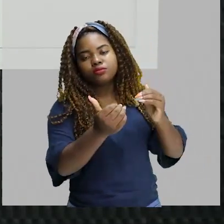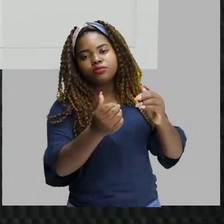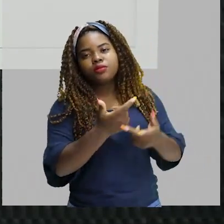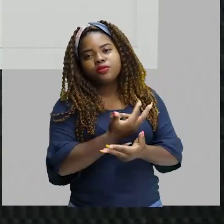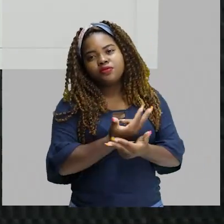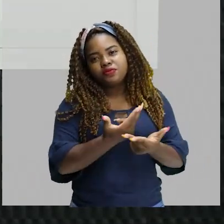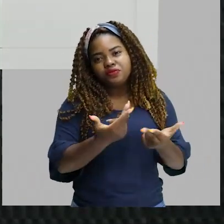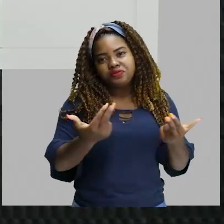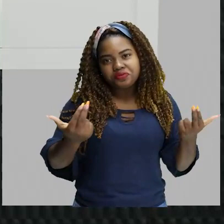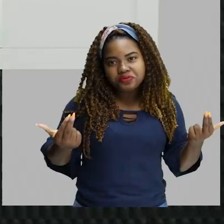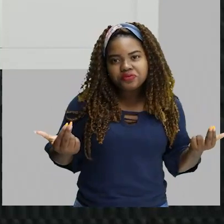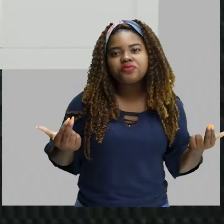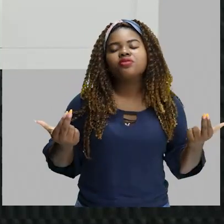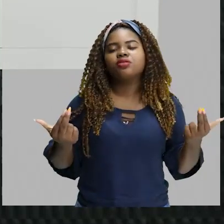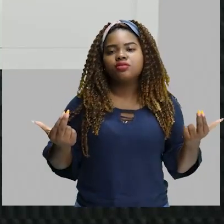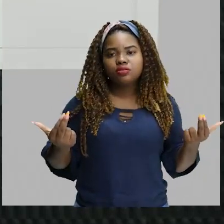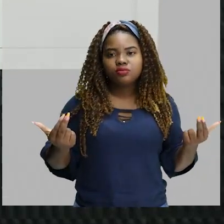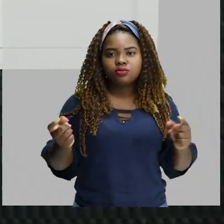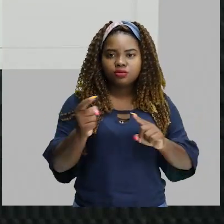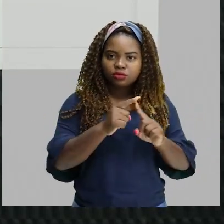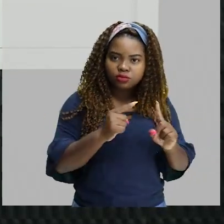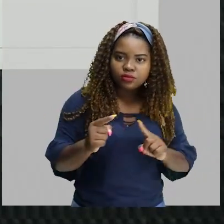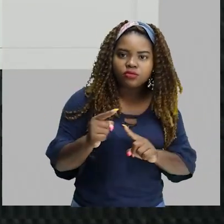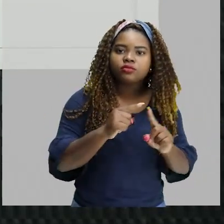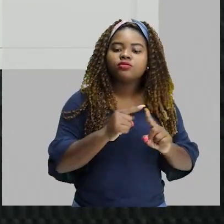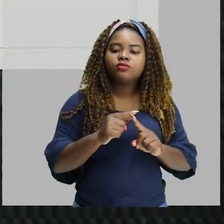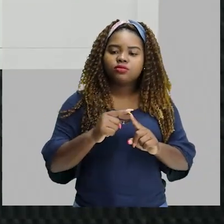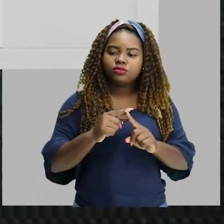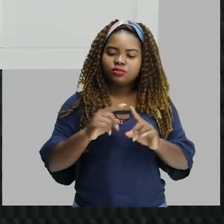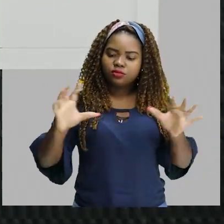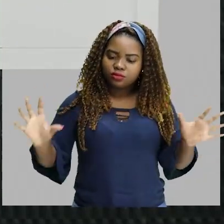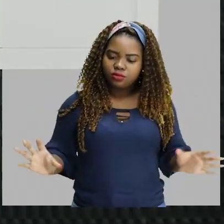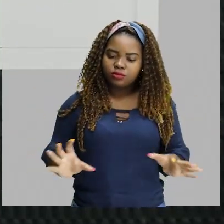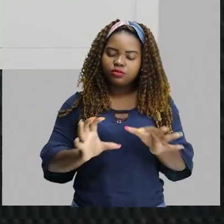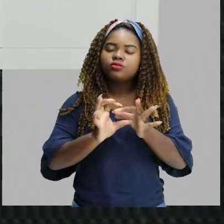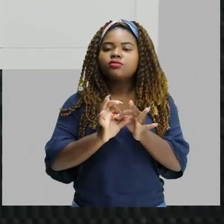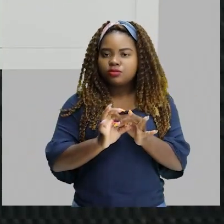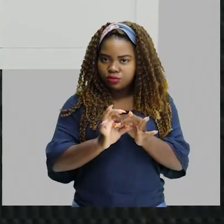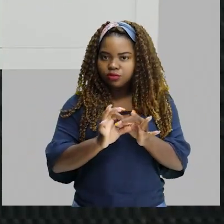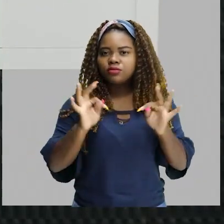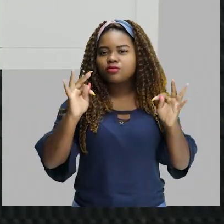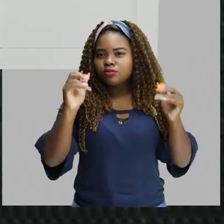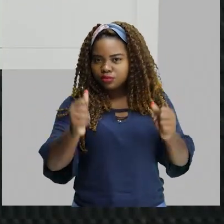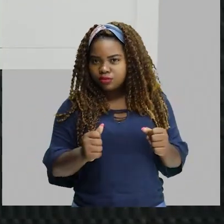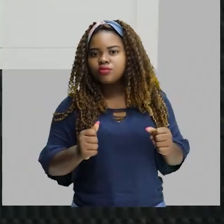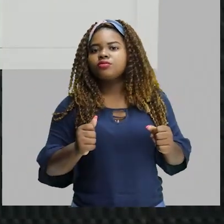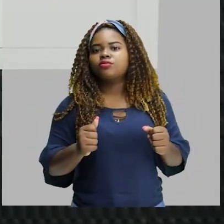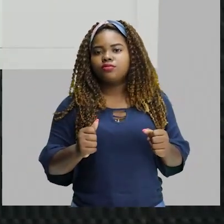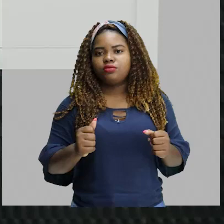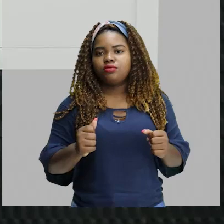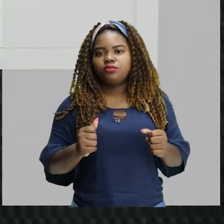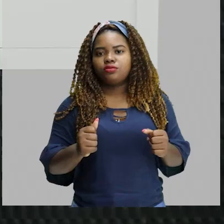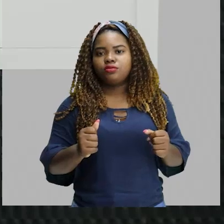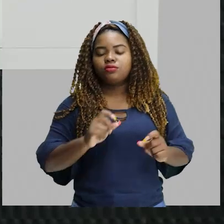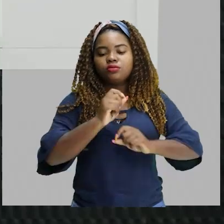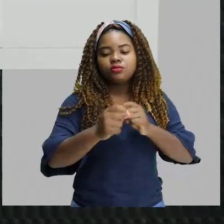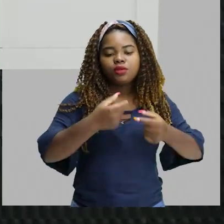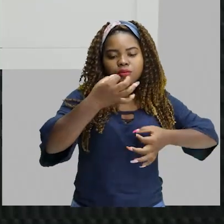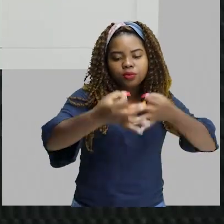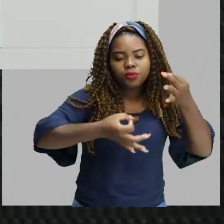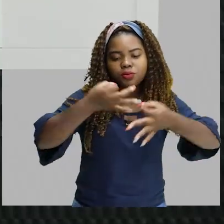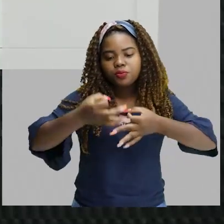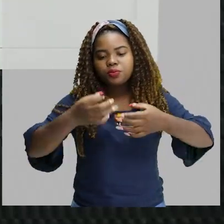série de elementos que vão compor todo este aparato aqui para que a argumentação